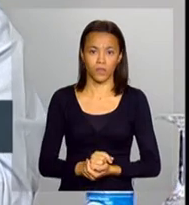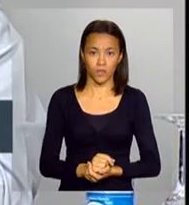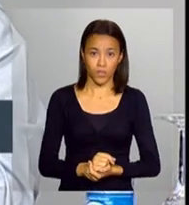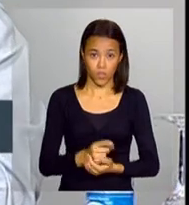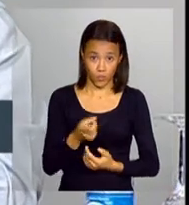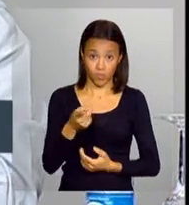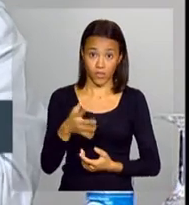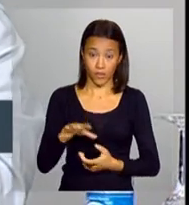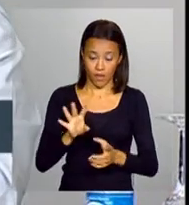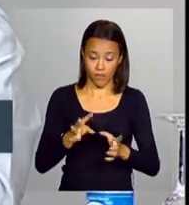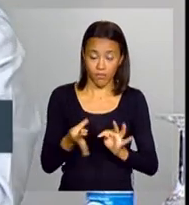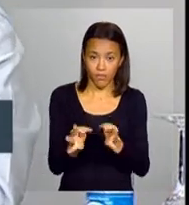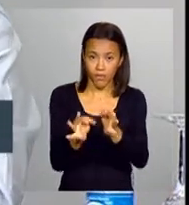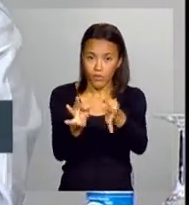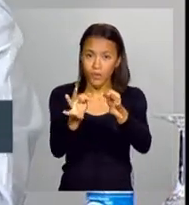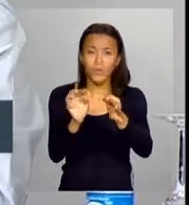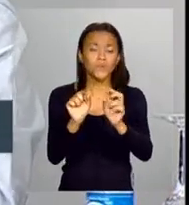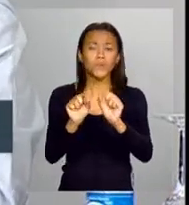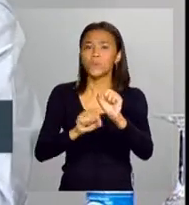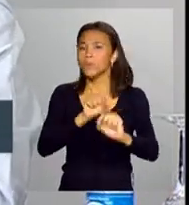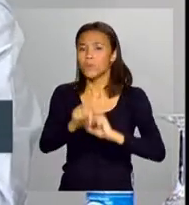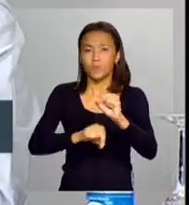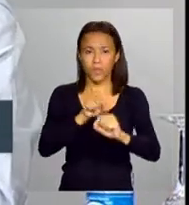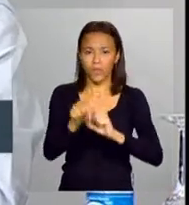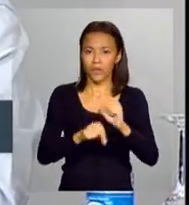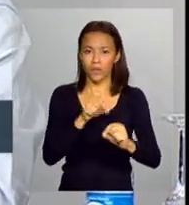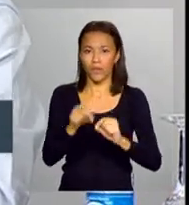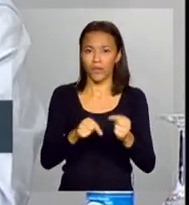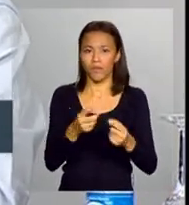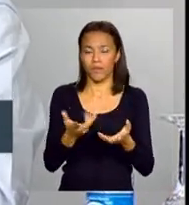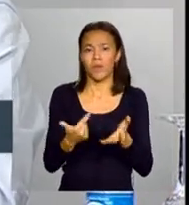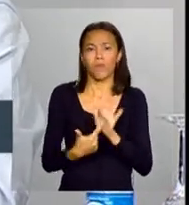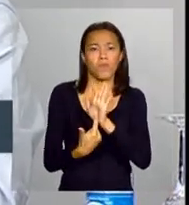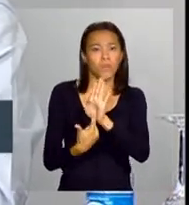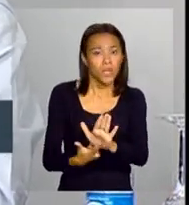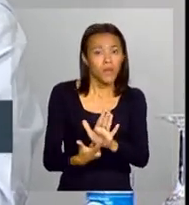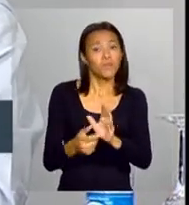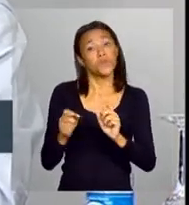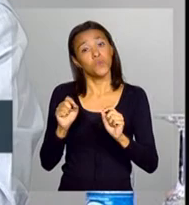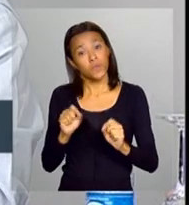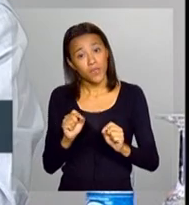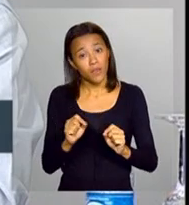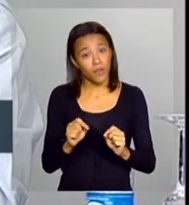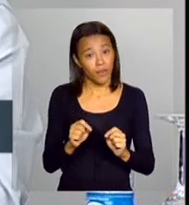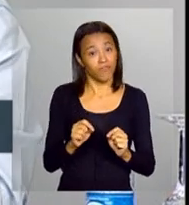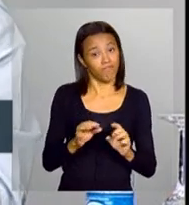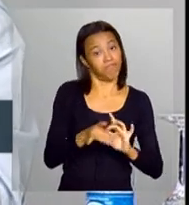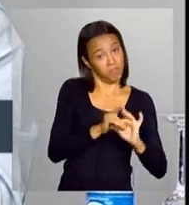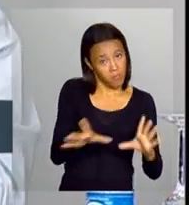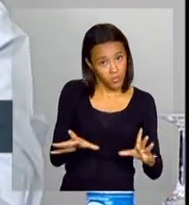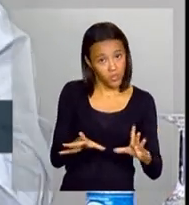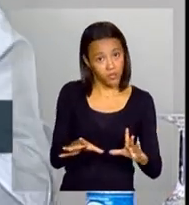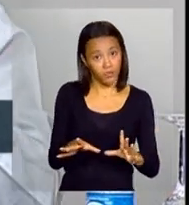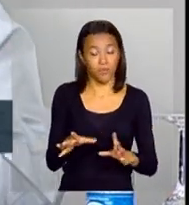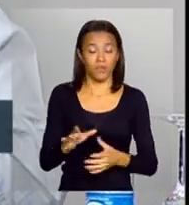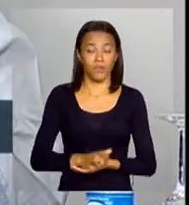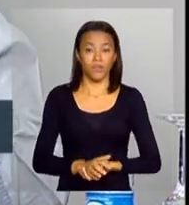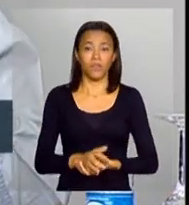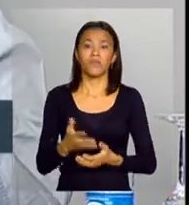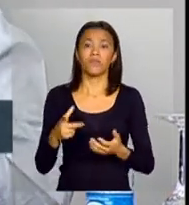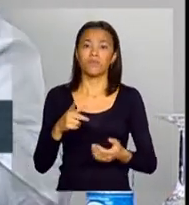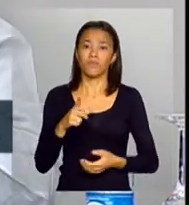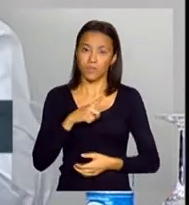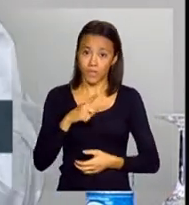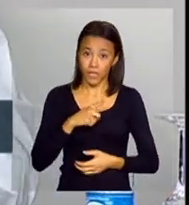questão tecnológica, a respeito do que é apresentado, o que é autorizado. Está na hora dos